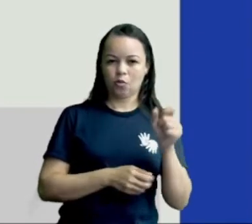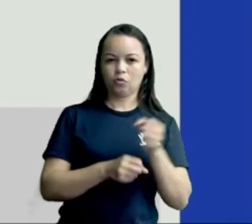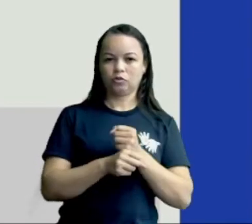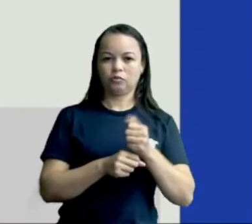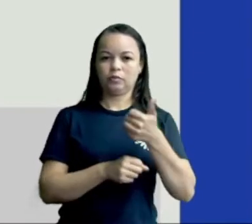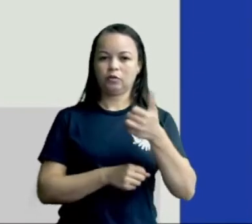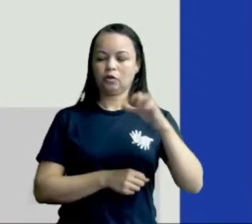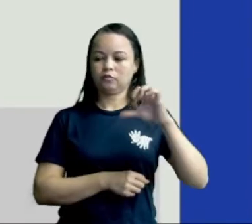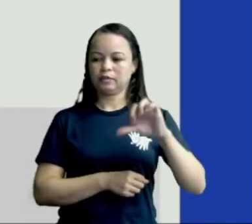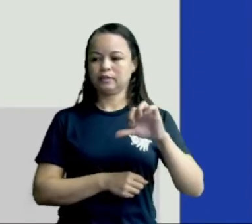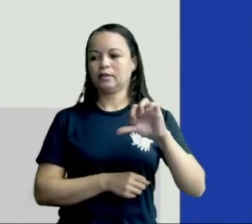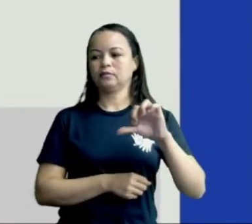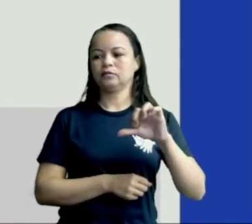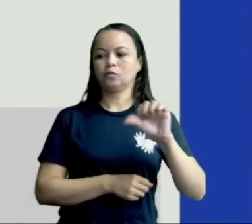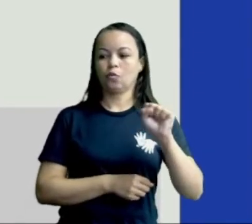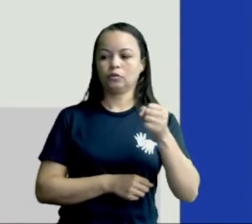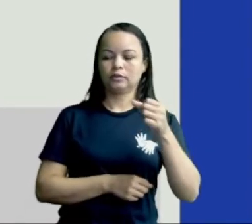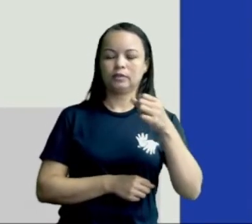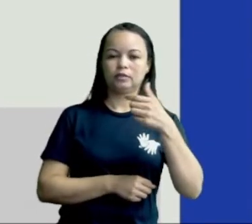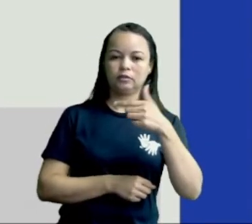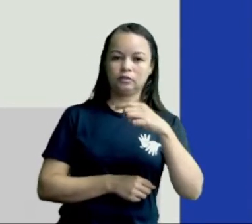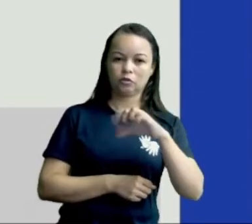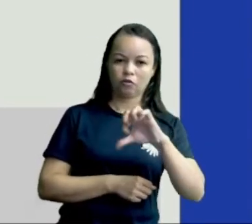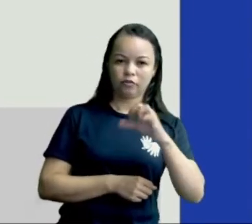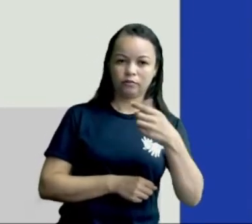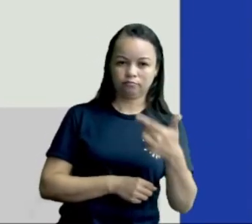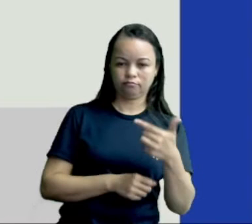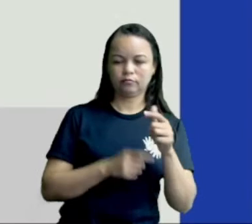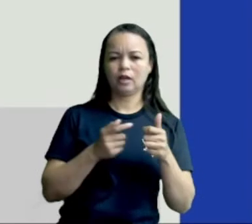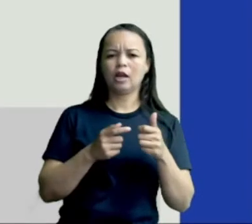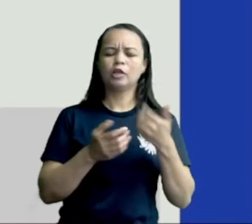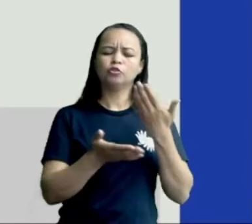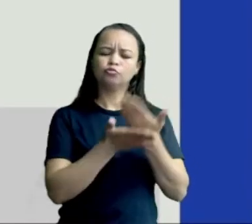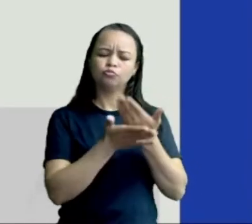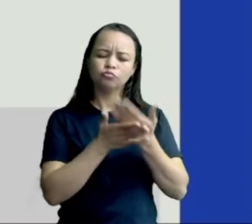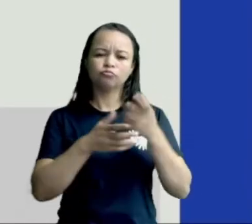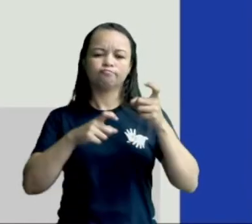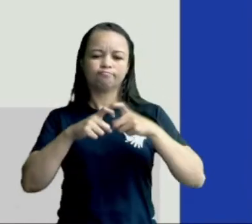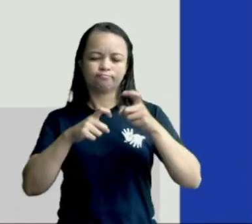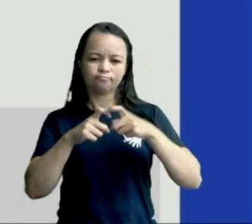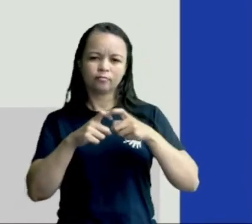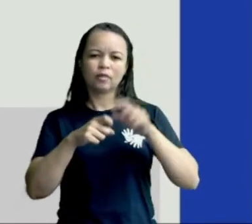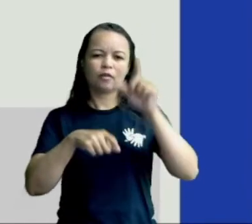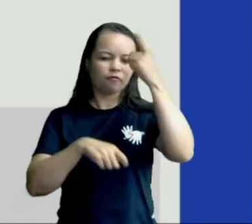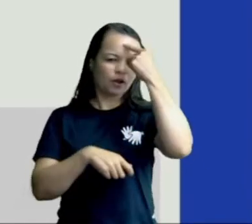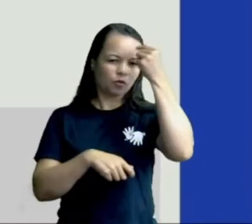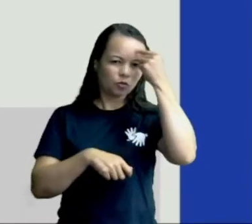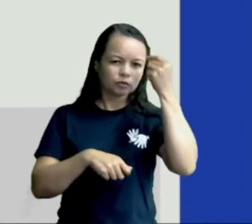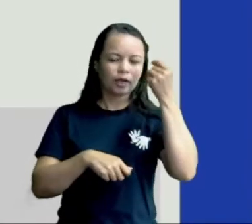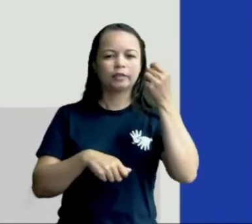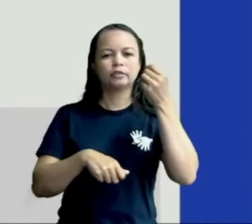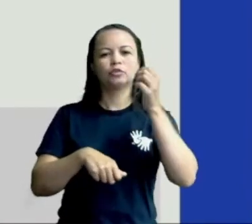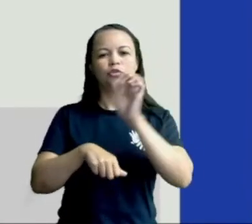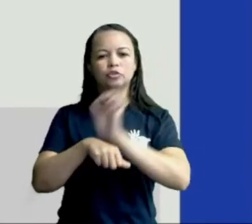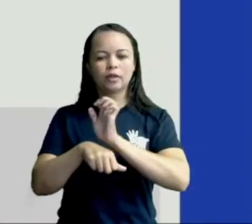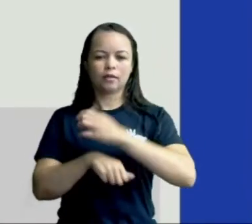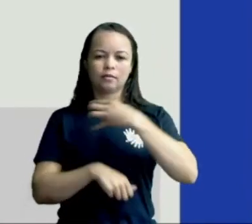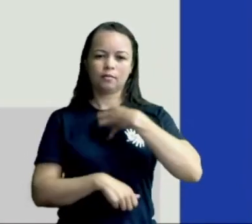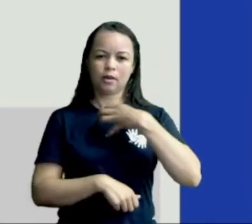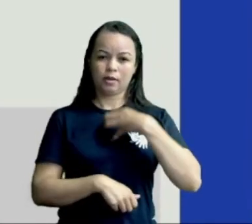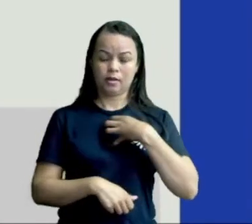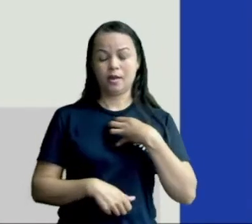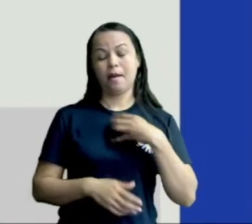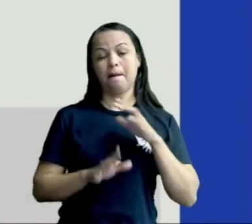Albuquerque e Domitila Teixeira de Albuquerque. Ele estudou medicina na Faculdade da Bahia, porém desistiu do curso no 3º